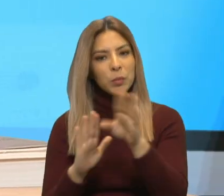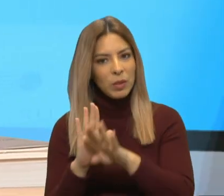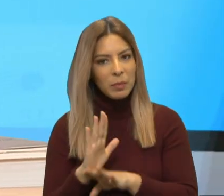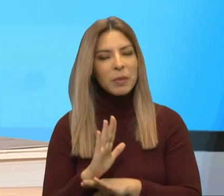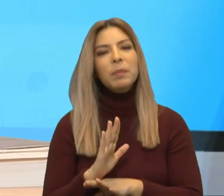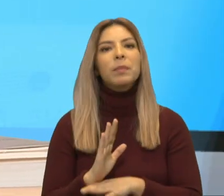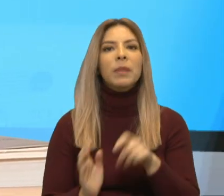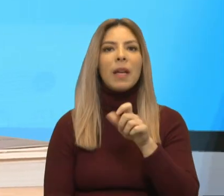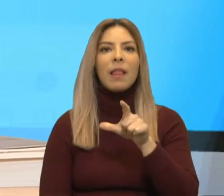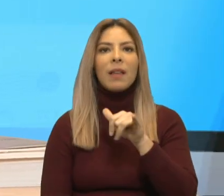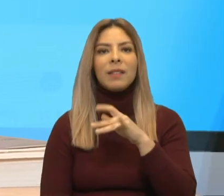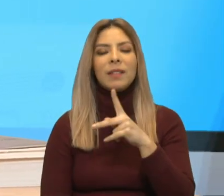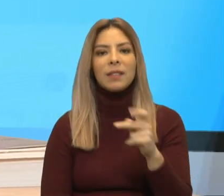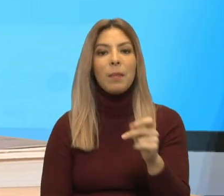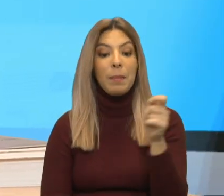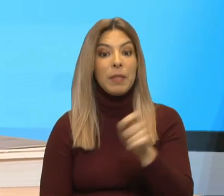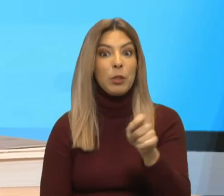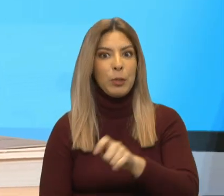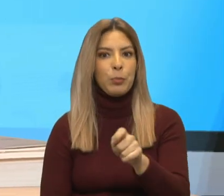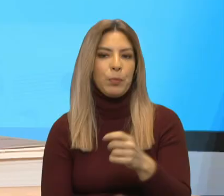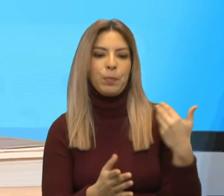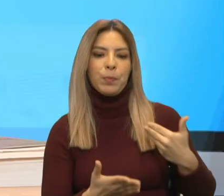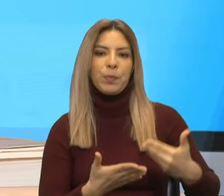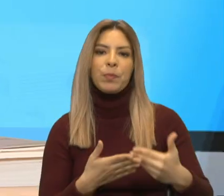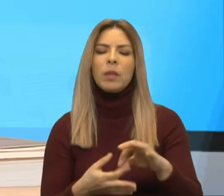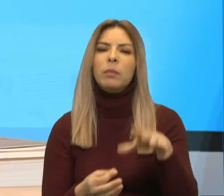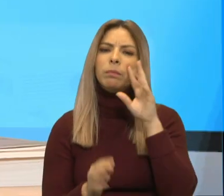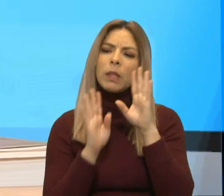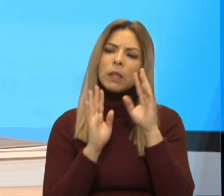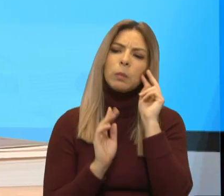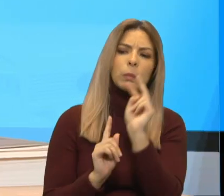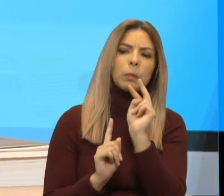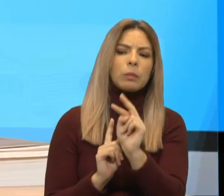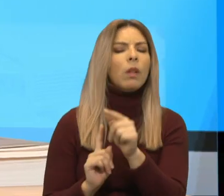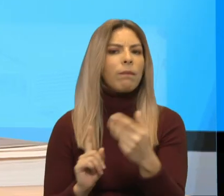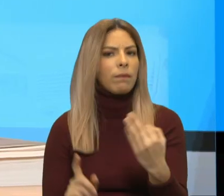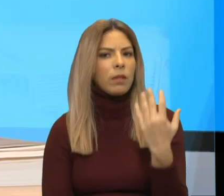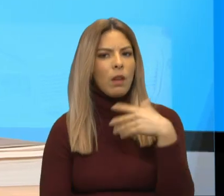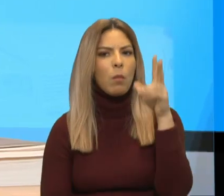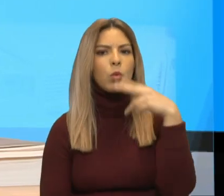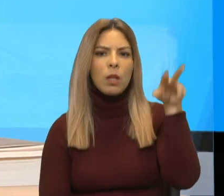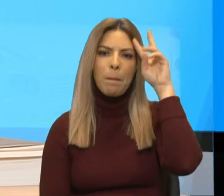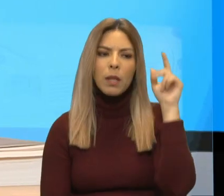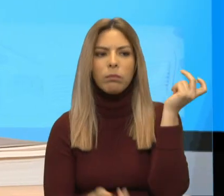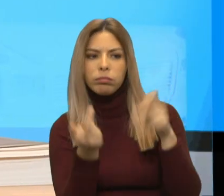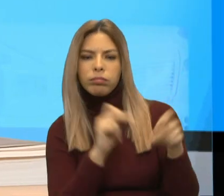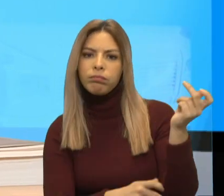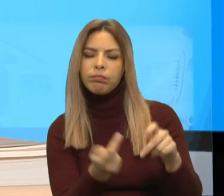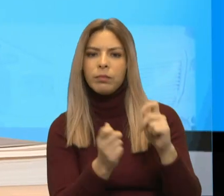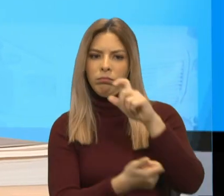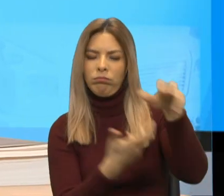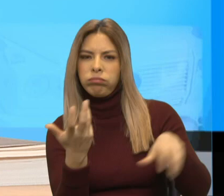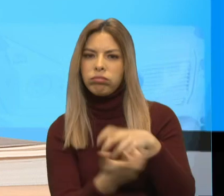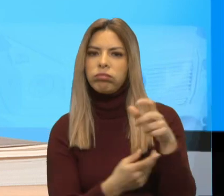facto, nos últimos meses vamos estando atentos às notícias que chegam de Moçambique. Muitos